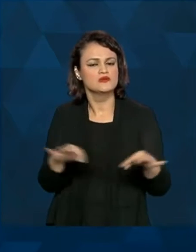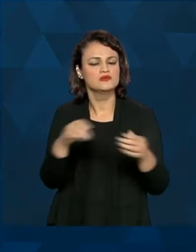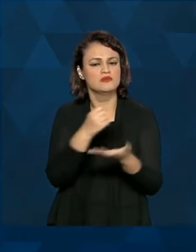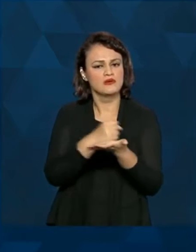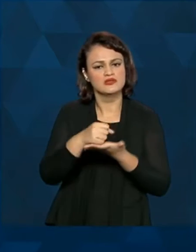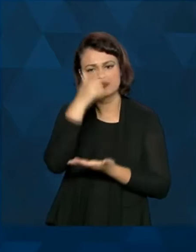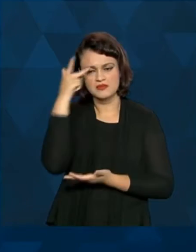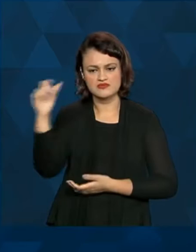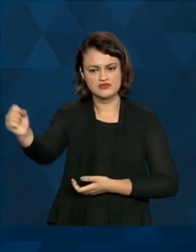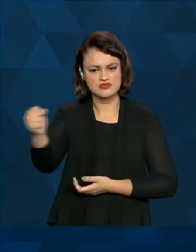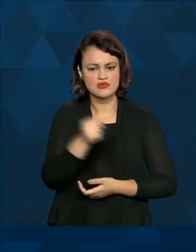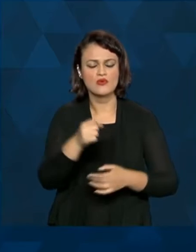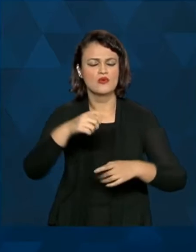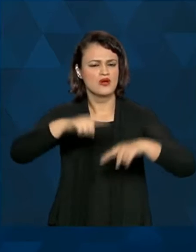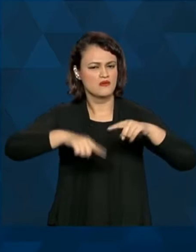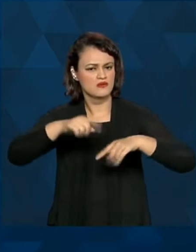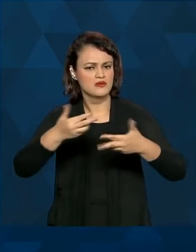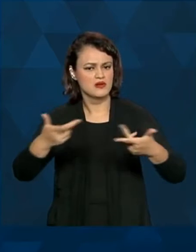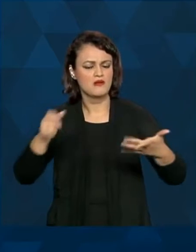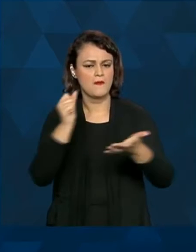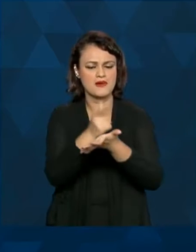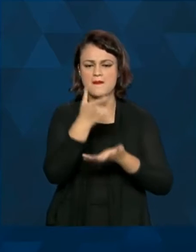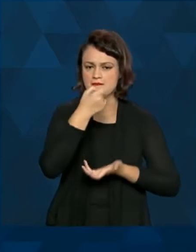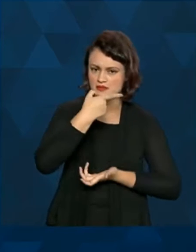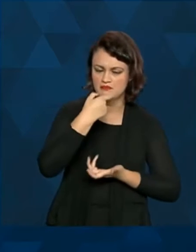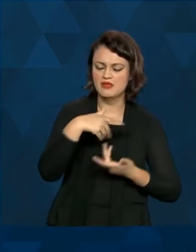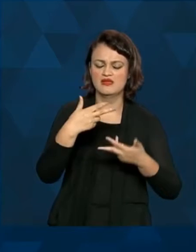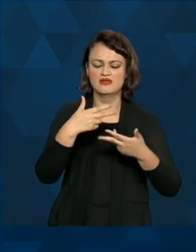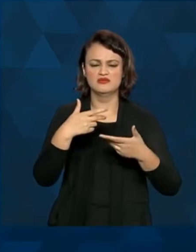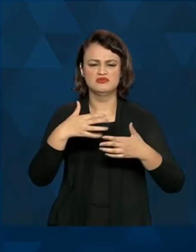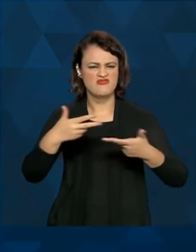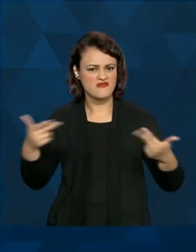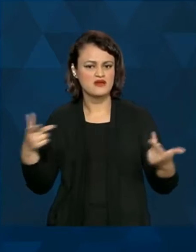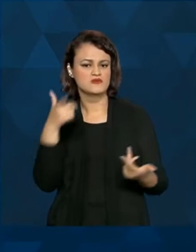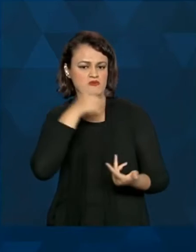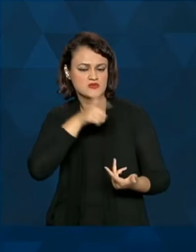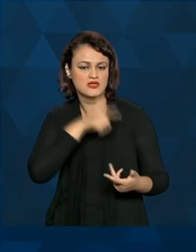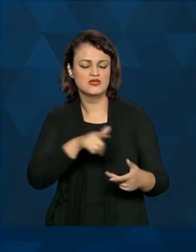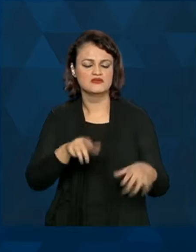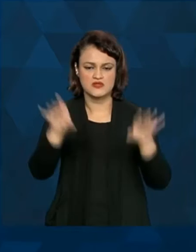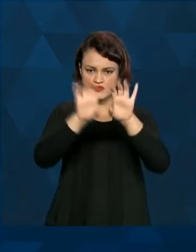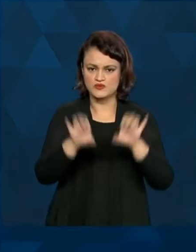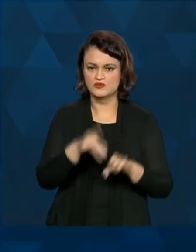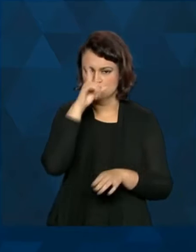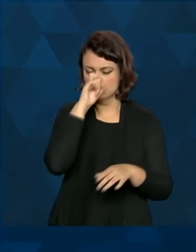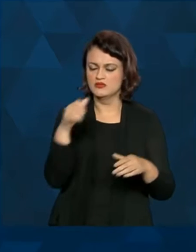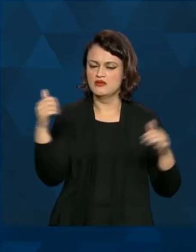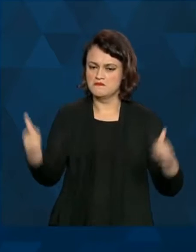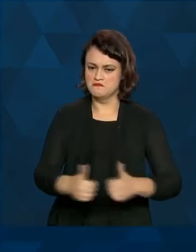de pessoal, aquisição de insumos, medicamentos, equipamentos, ampliação de estruturas